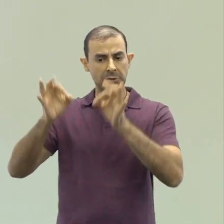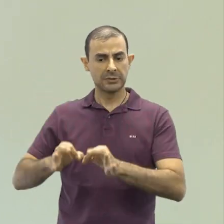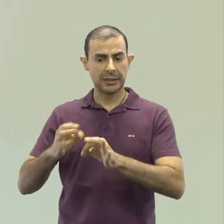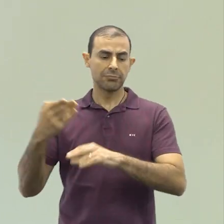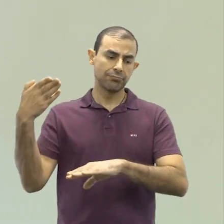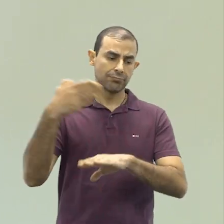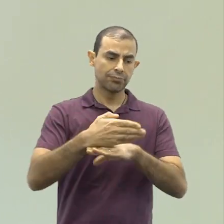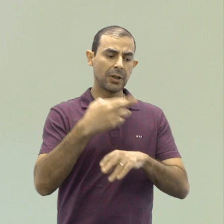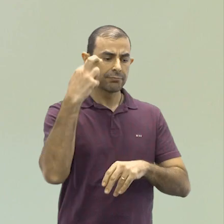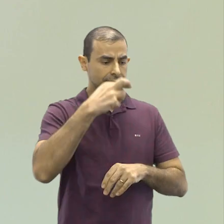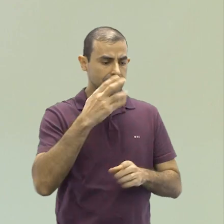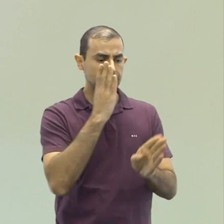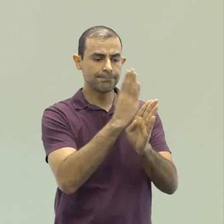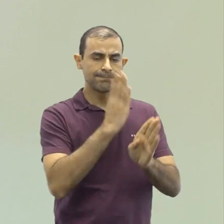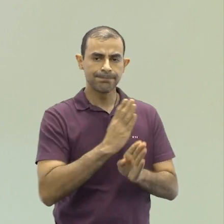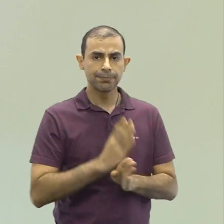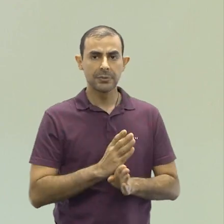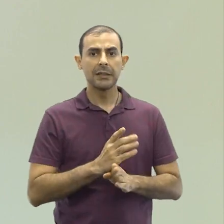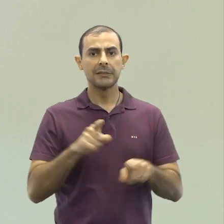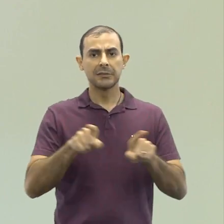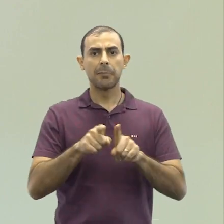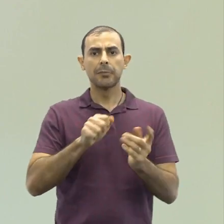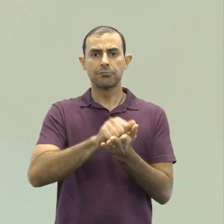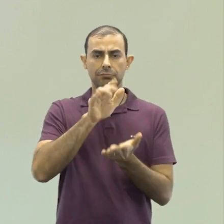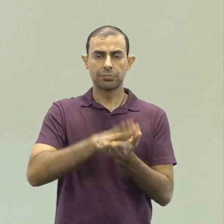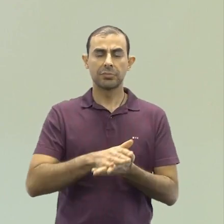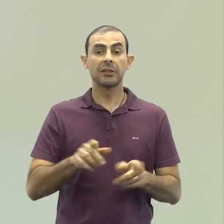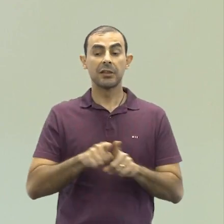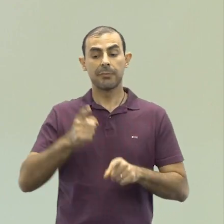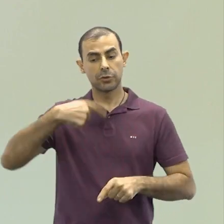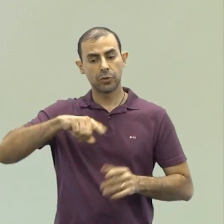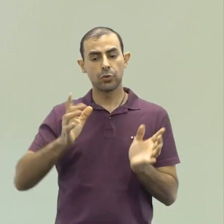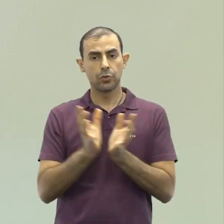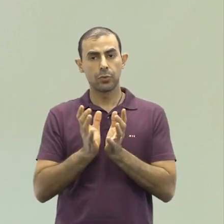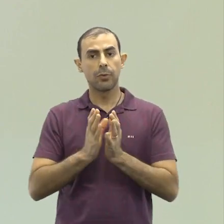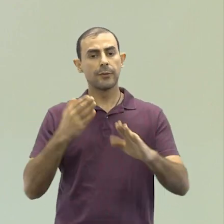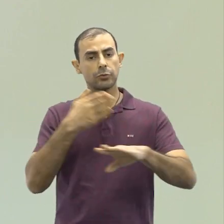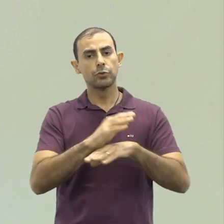administrativa. A equipe também leva junto a esse serviço a parte de